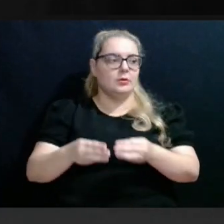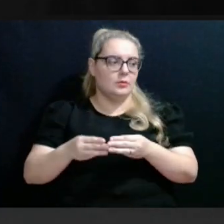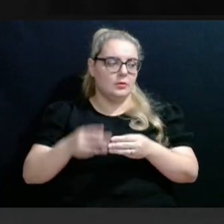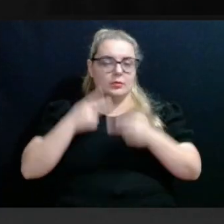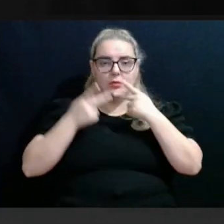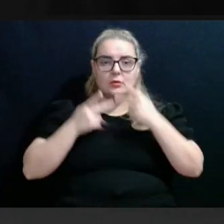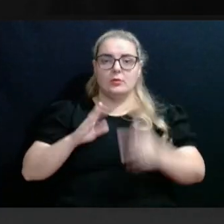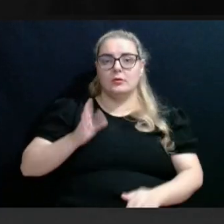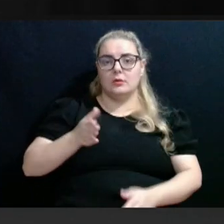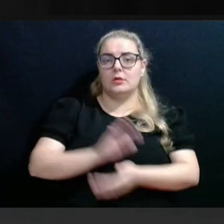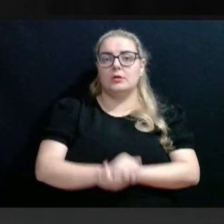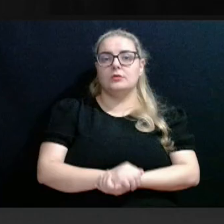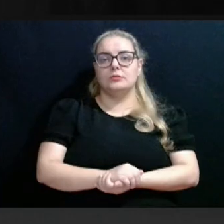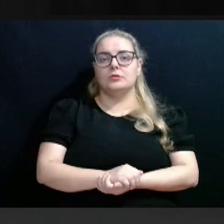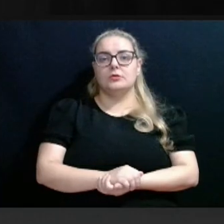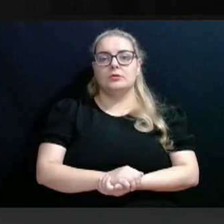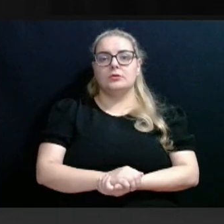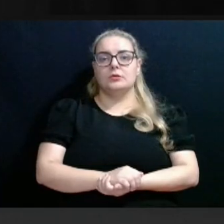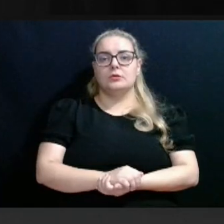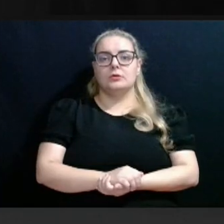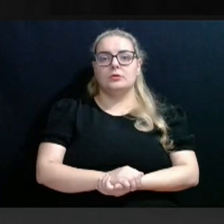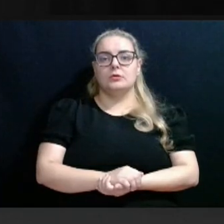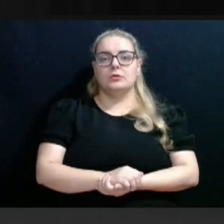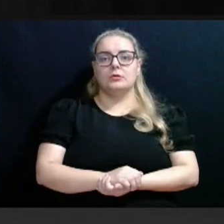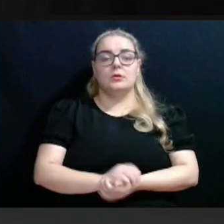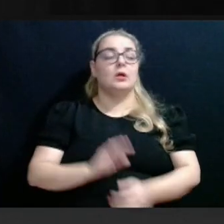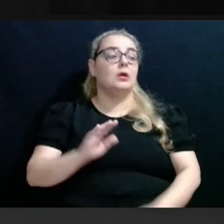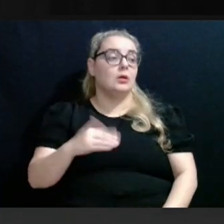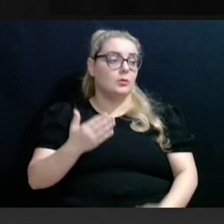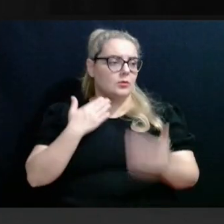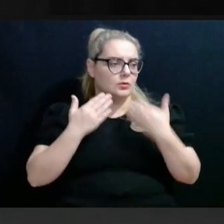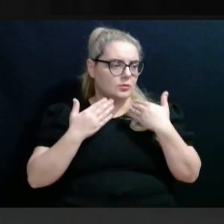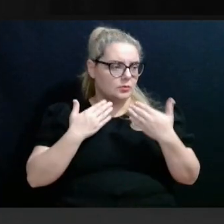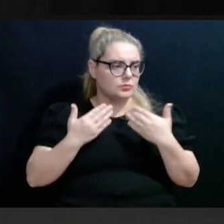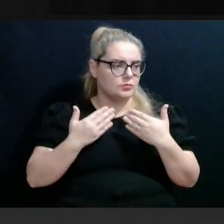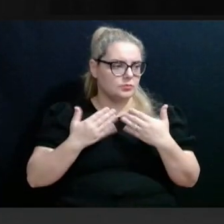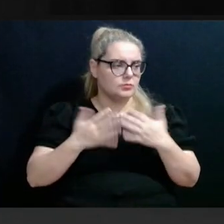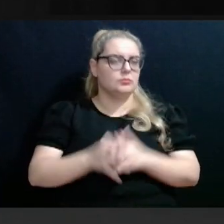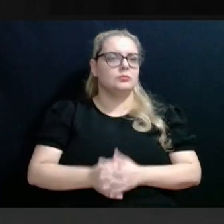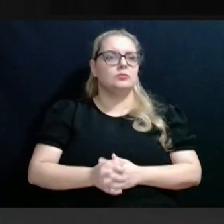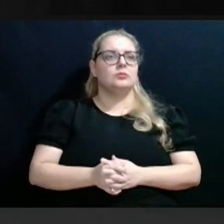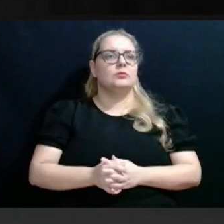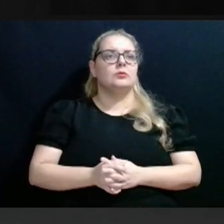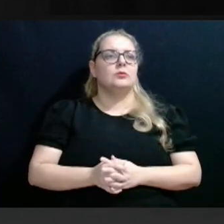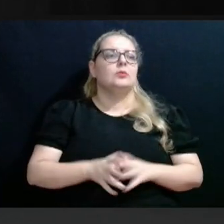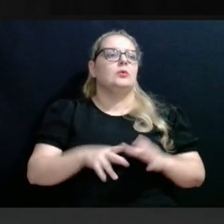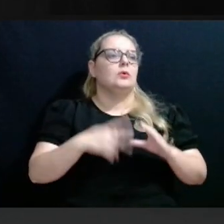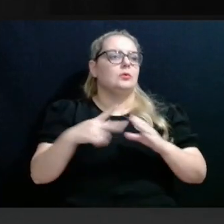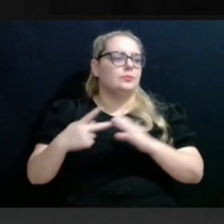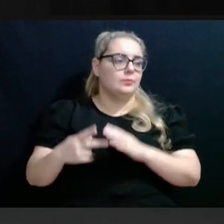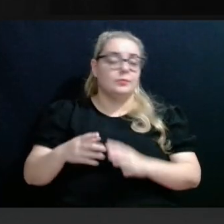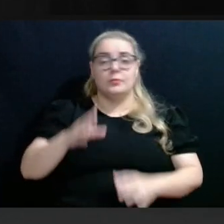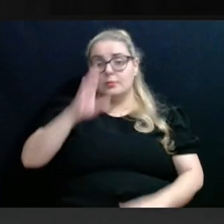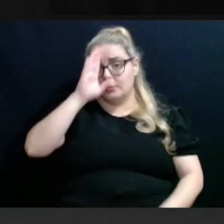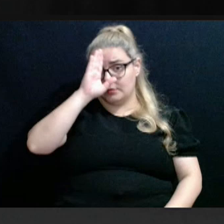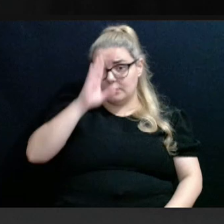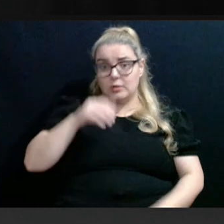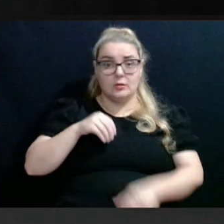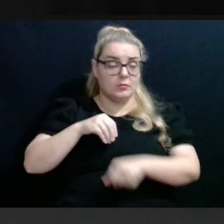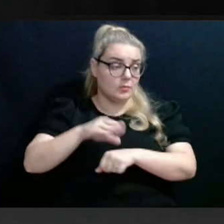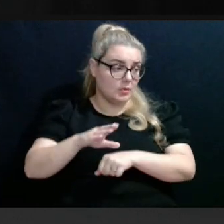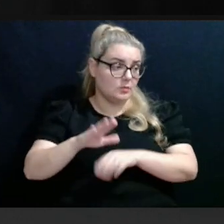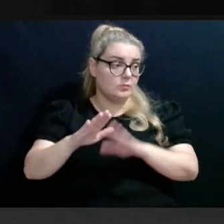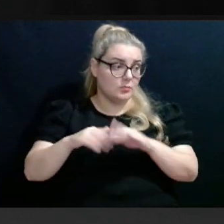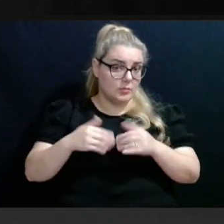pouquinho. E quando a gente conversa geralmente com os parlamentares, principalmente as indicações e os requerimentos,